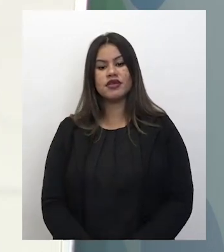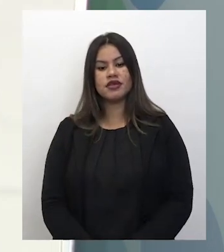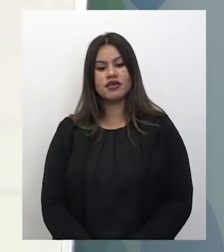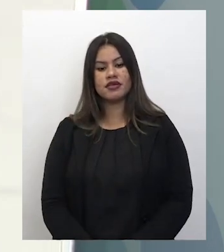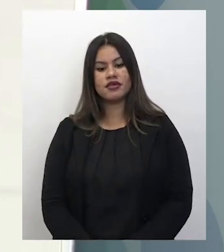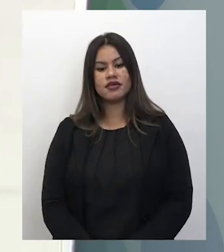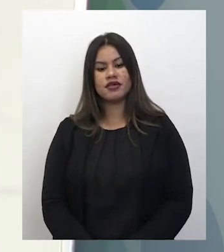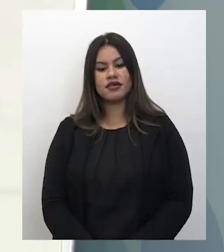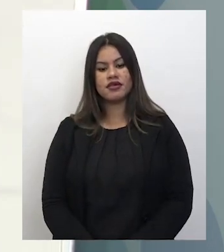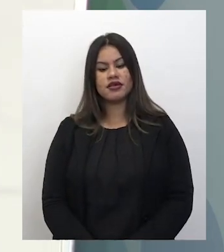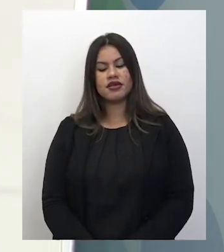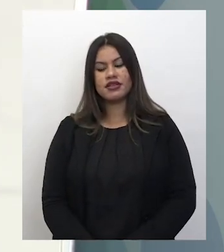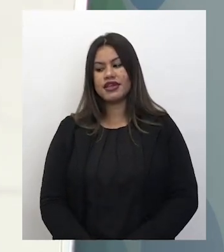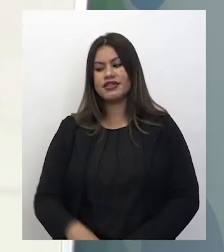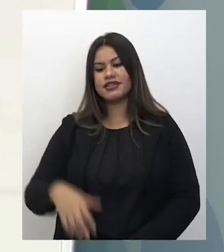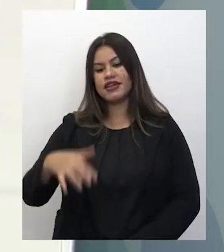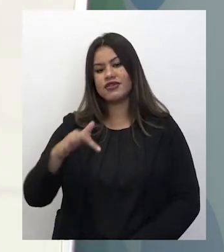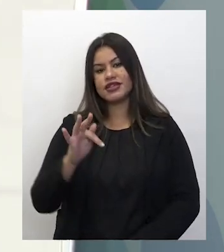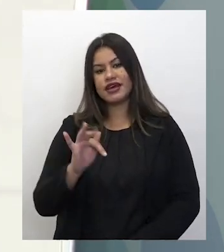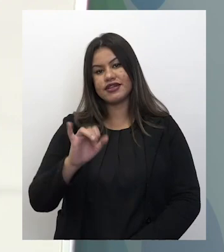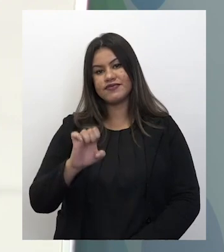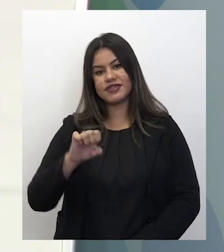e fenótipo.